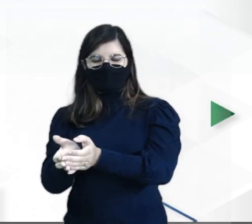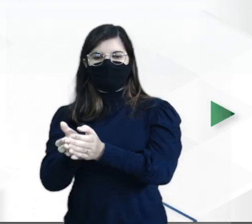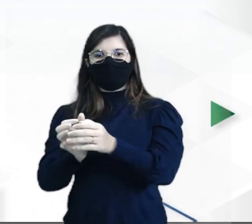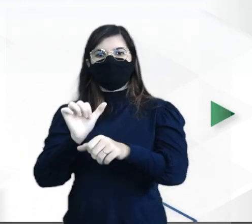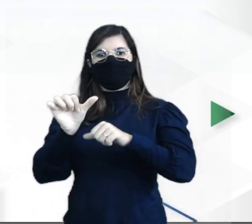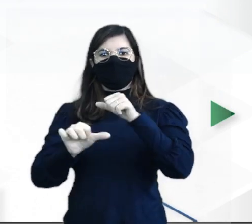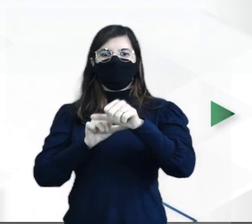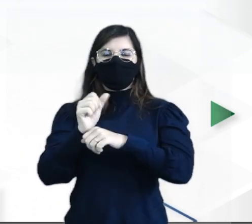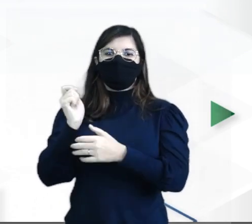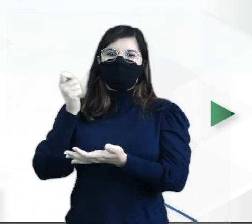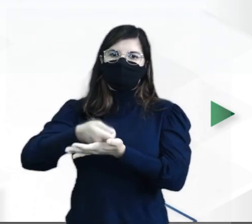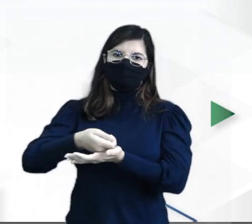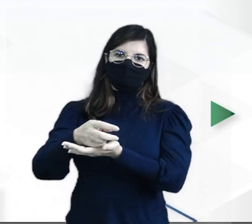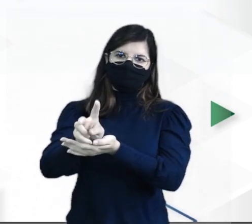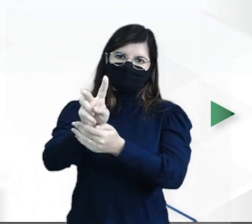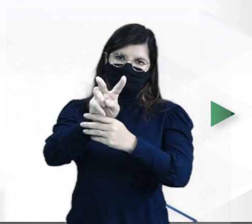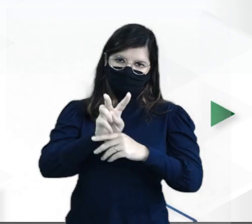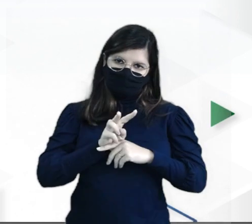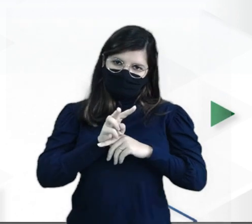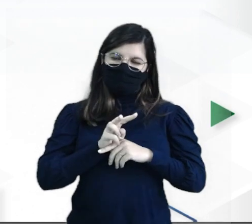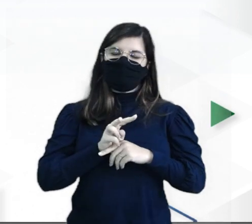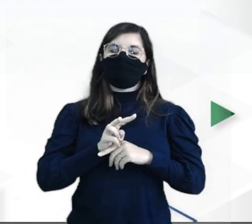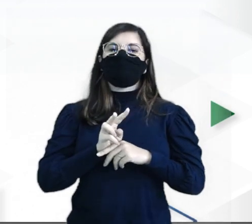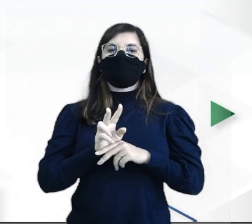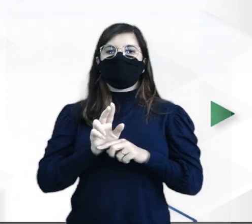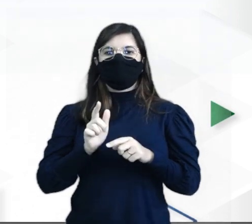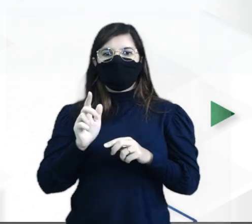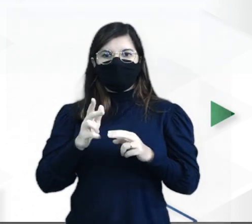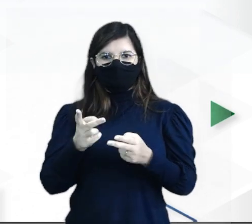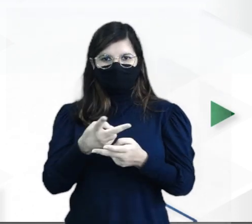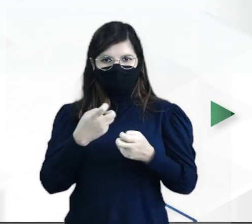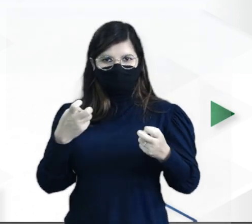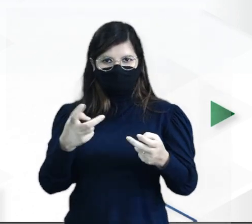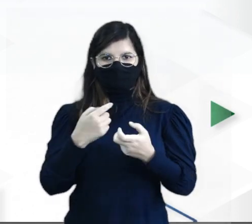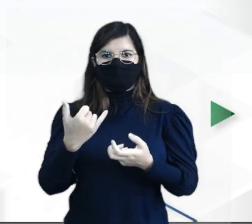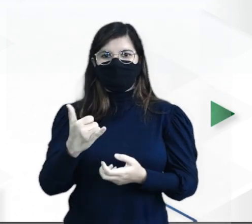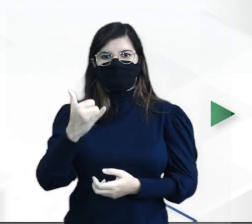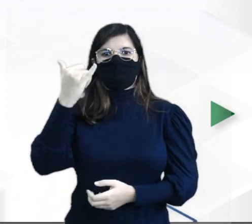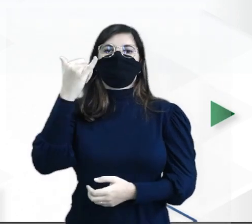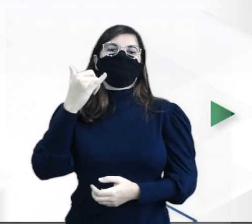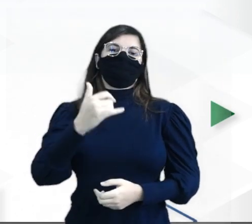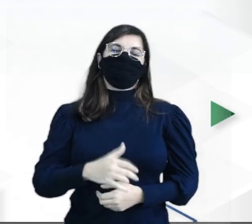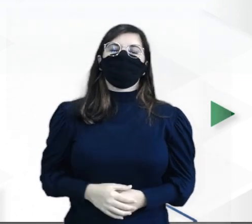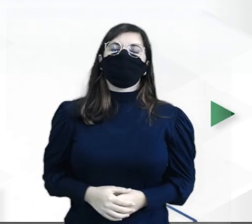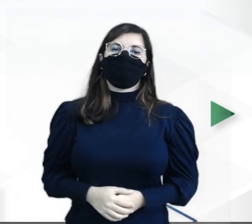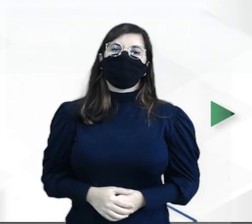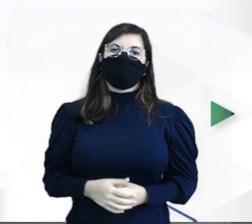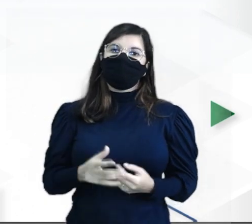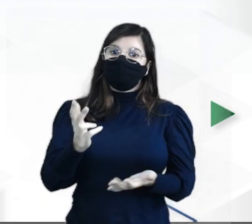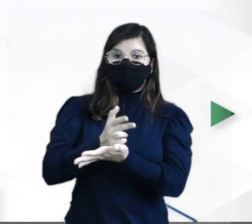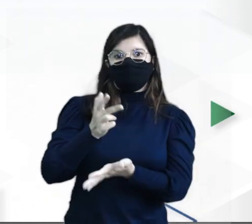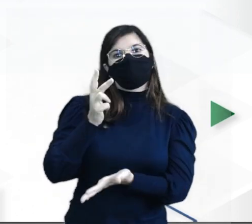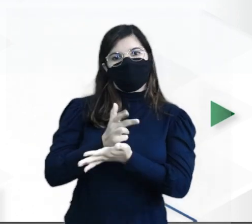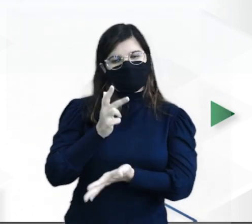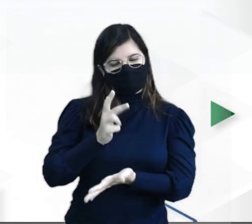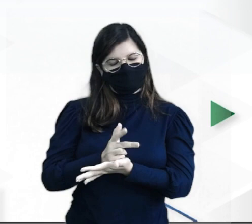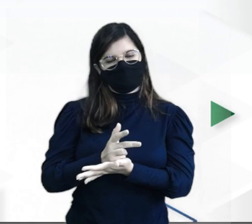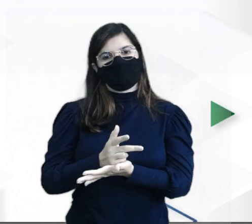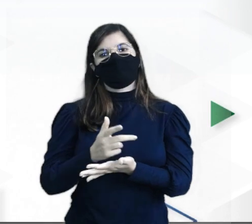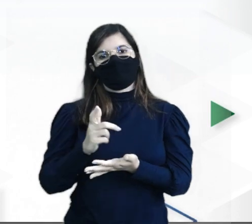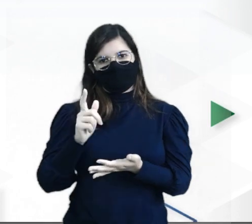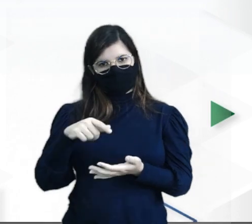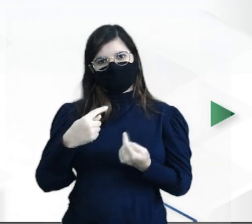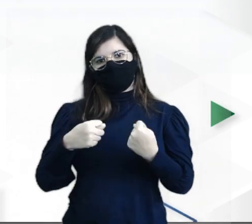pagamento dos empréstimos intensificando cobrança impostos bem como sempre tudo é